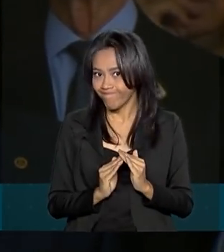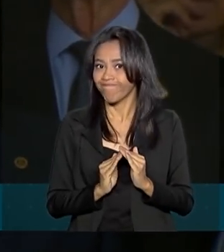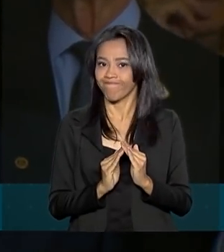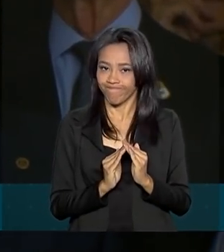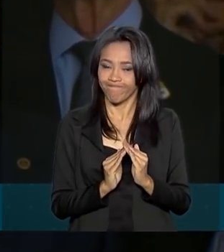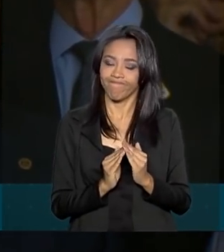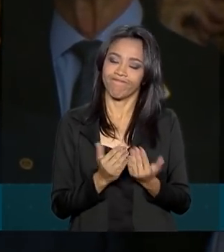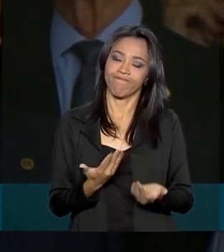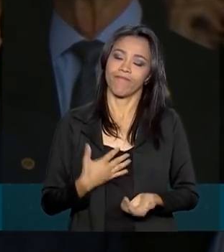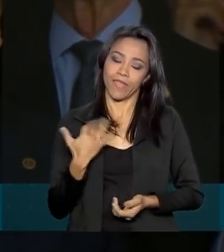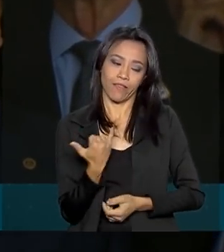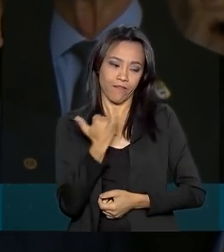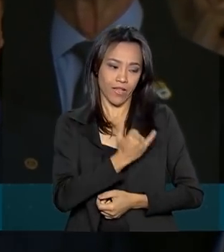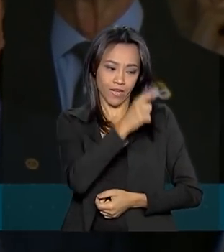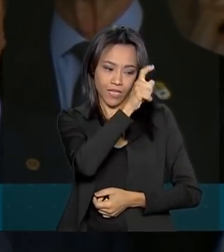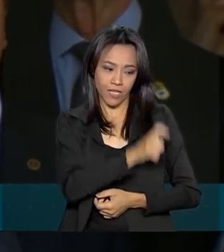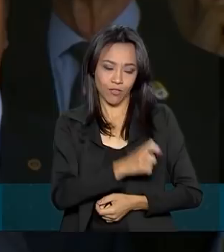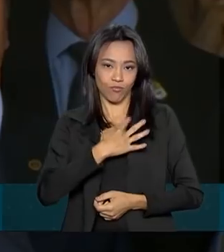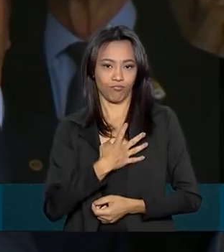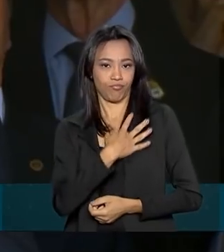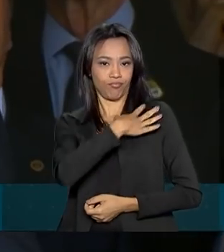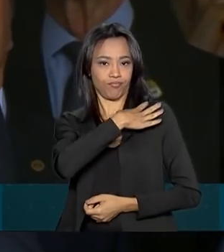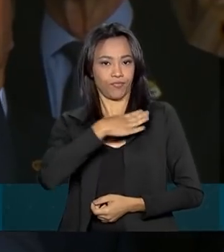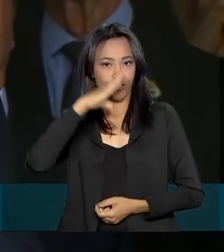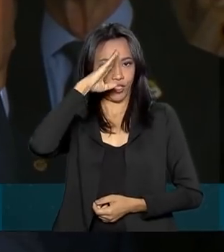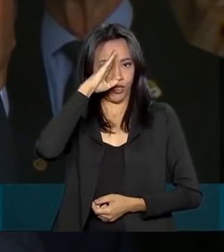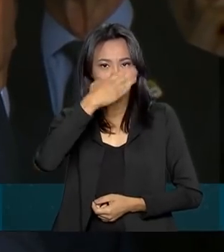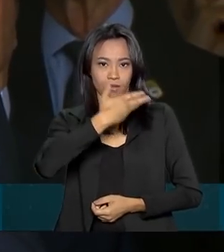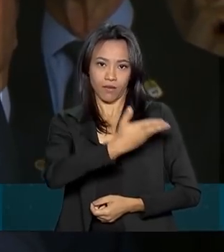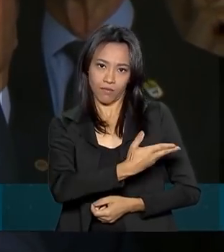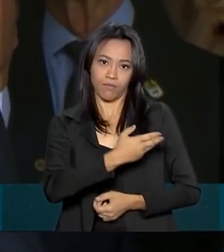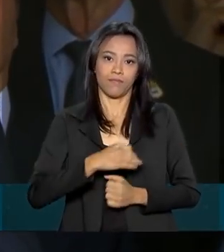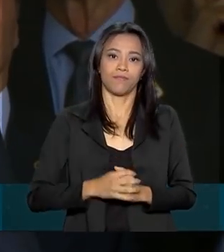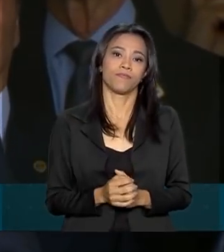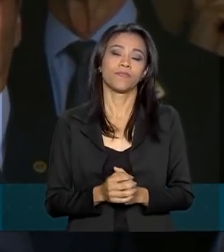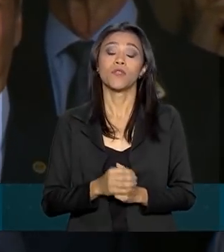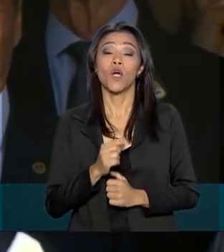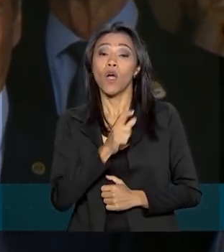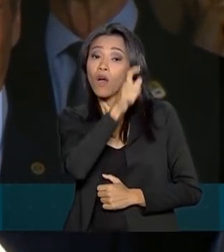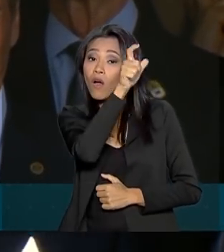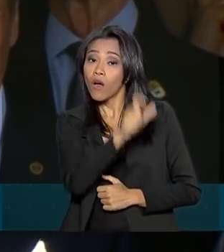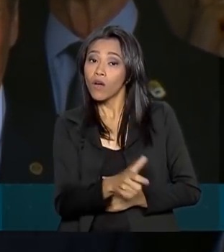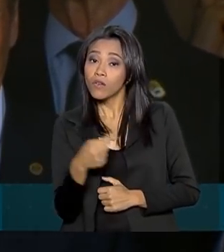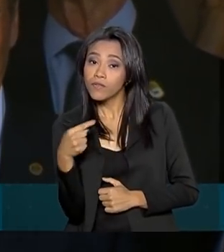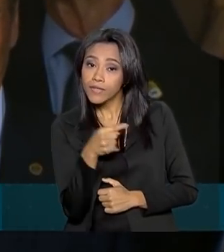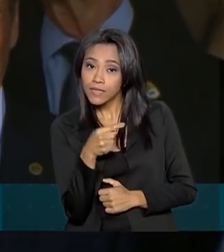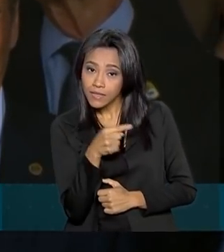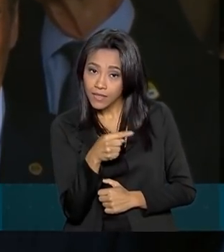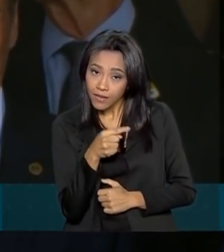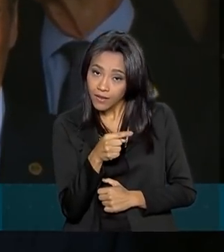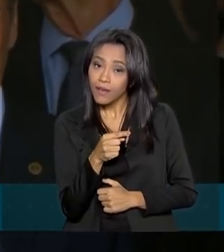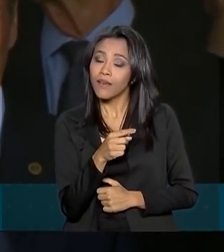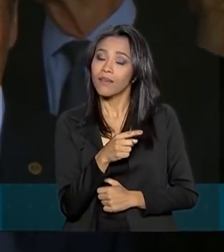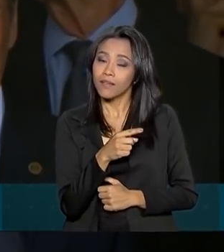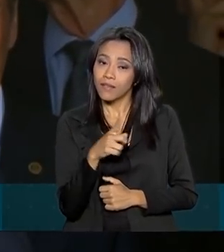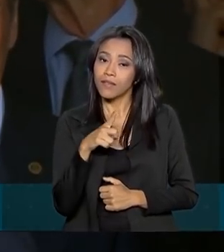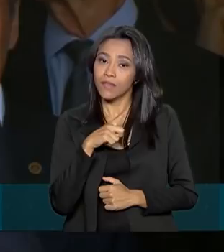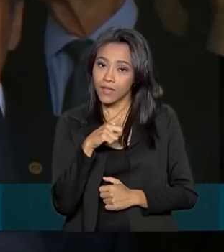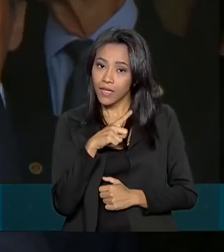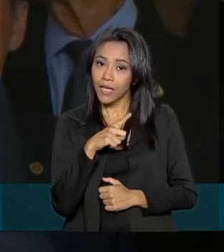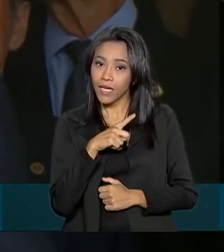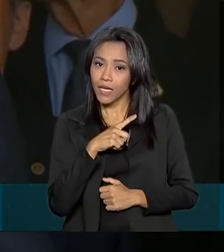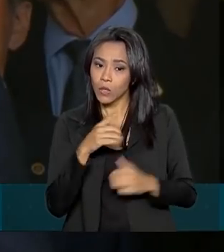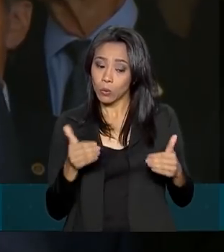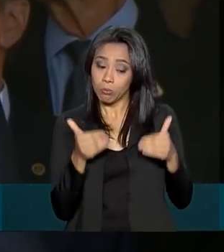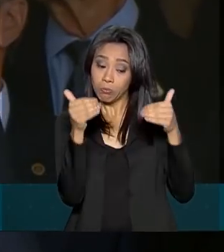Ramos, Vossa Excelência, ou como nós abolimos em Brasília, o senhor terá um dos ministérios